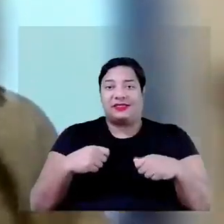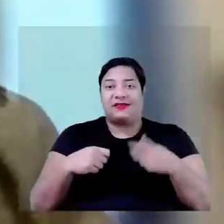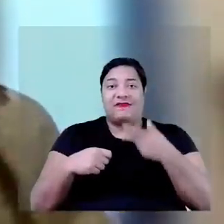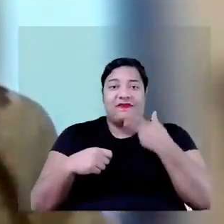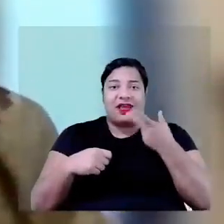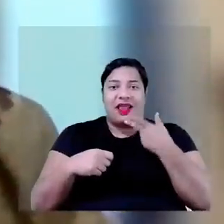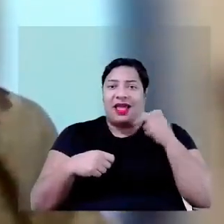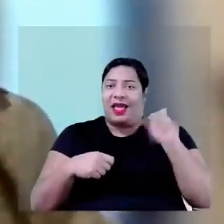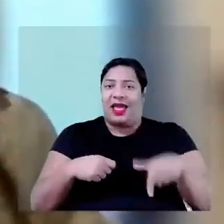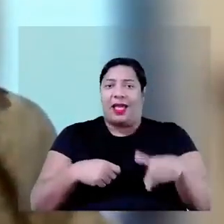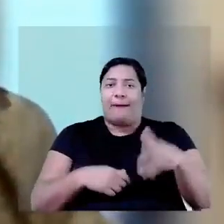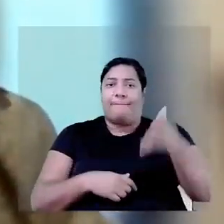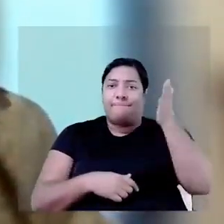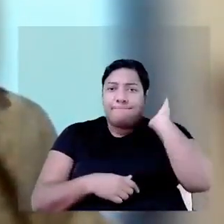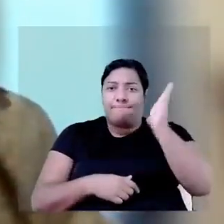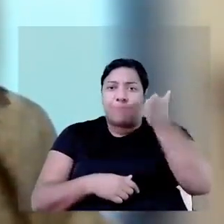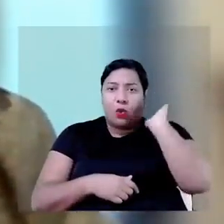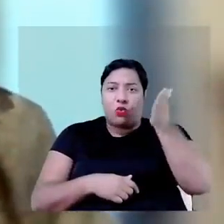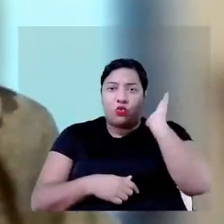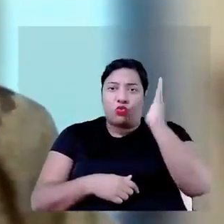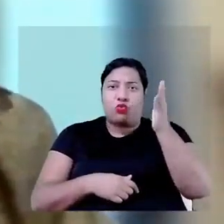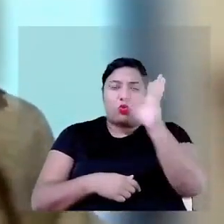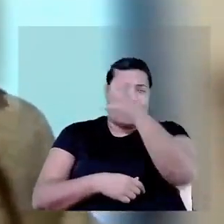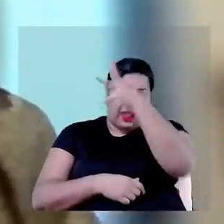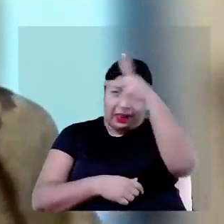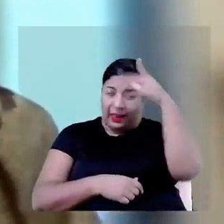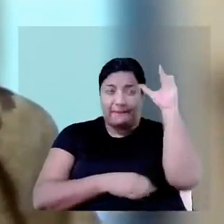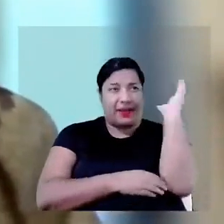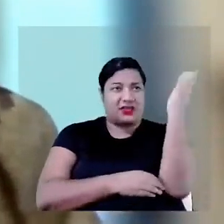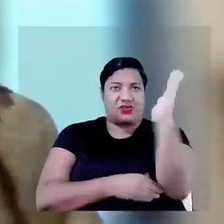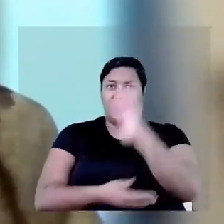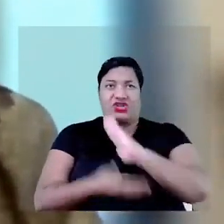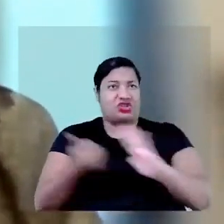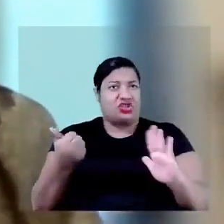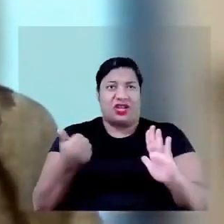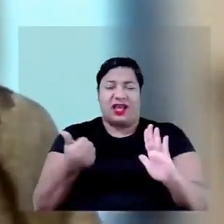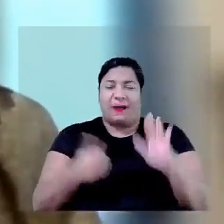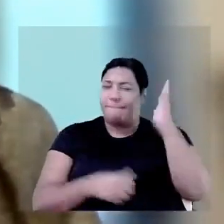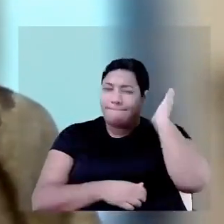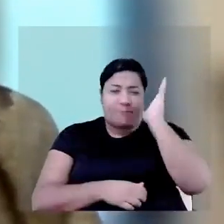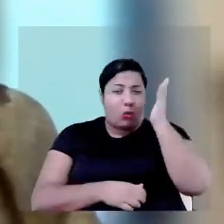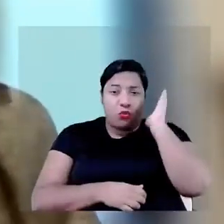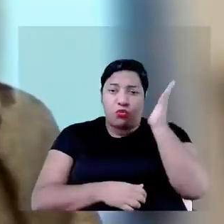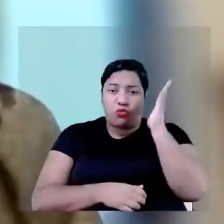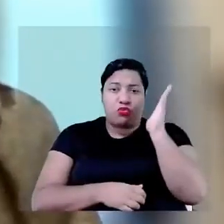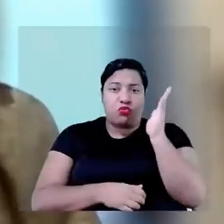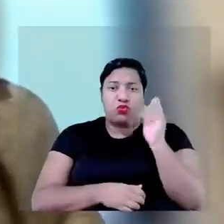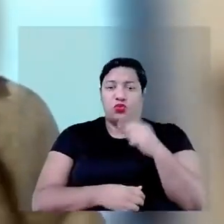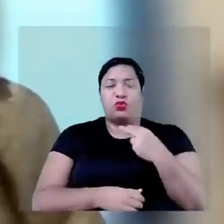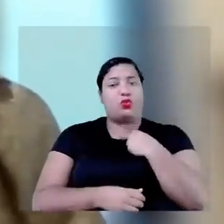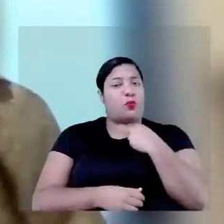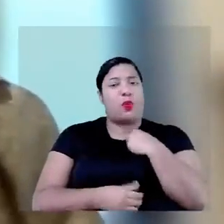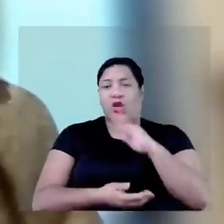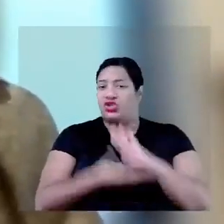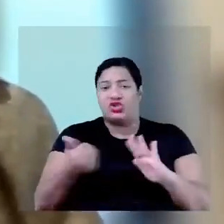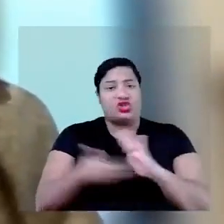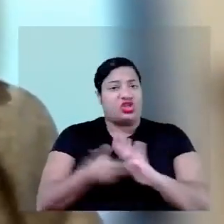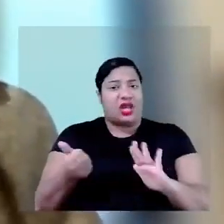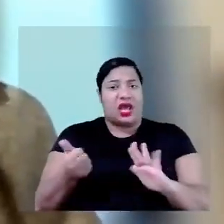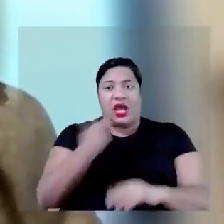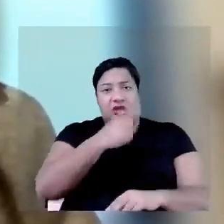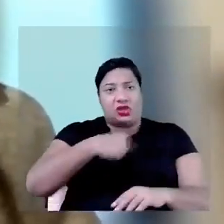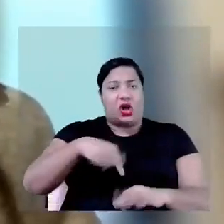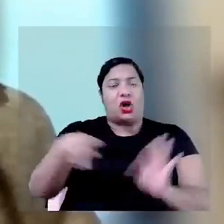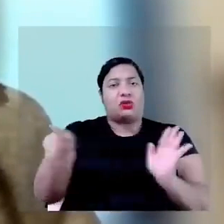que é derrubar a Amazônia. Não pode derrubar a Amazônia. E se a gente, que é paulista principalmente, quer